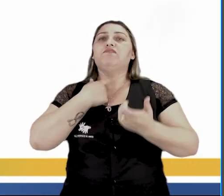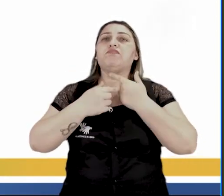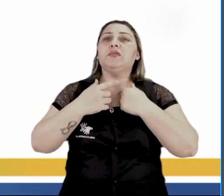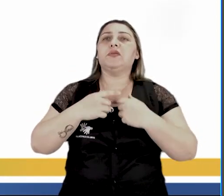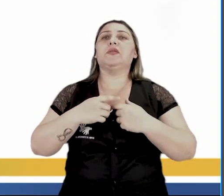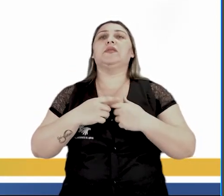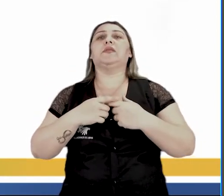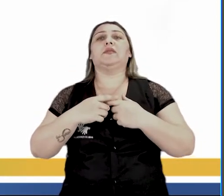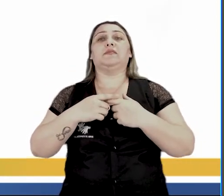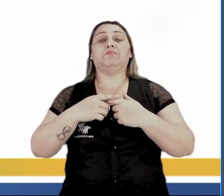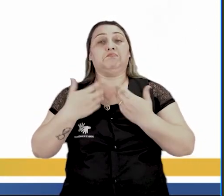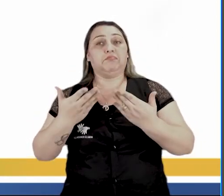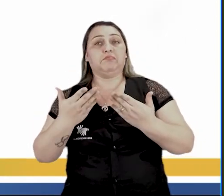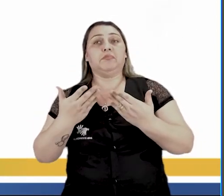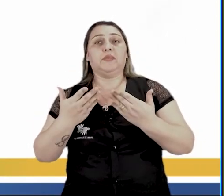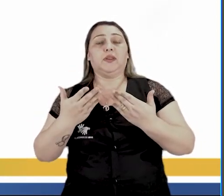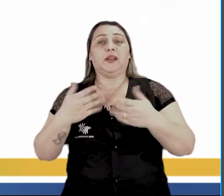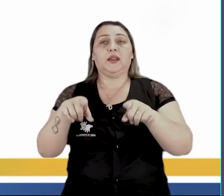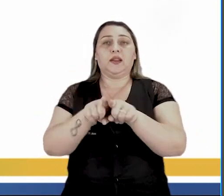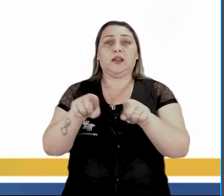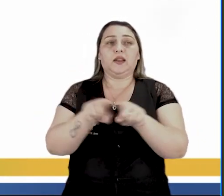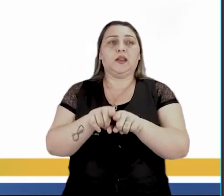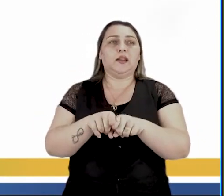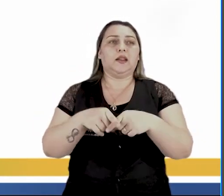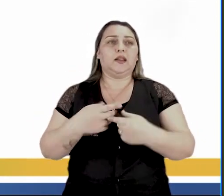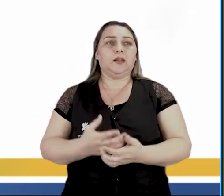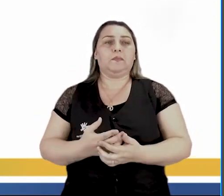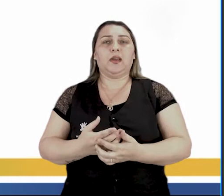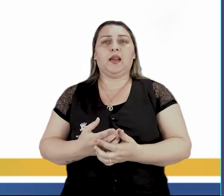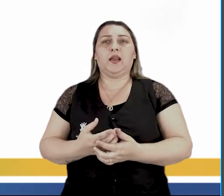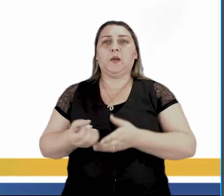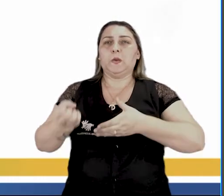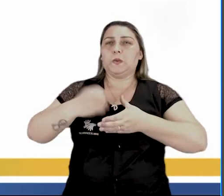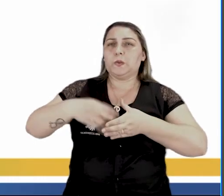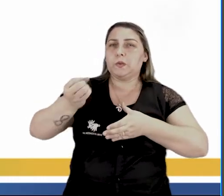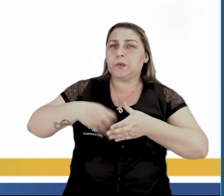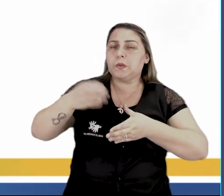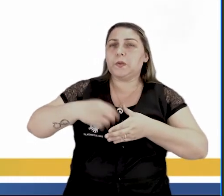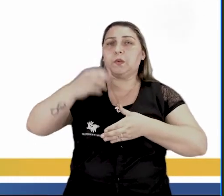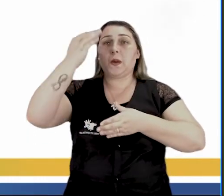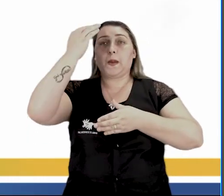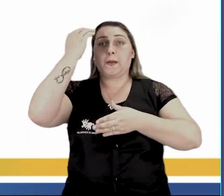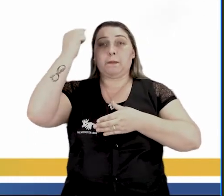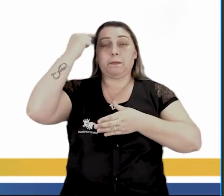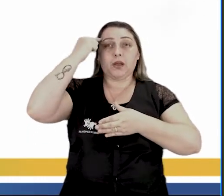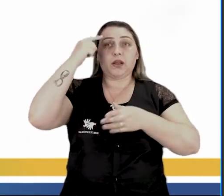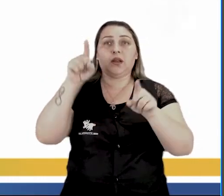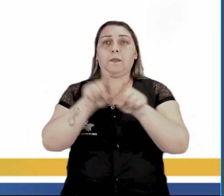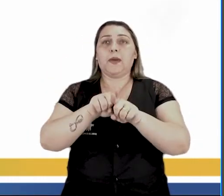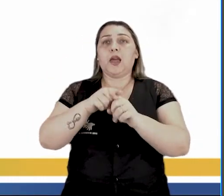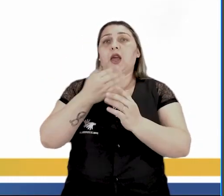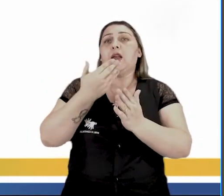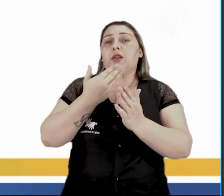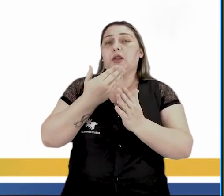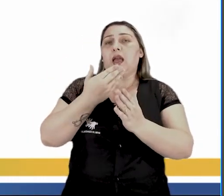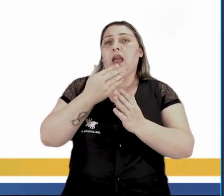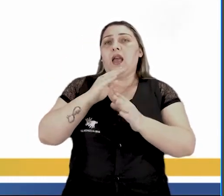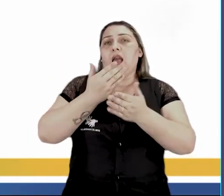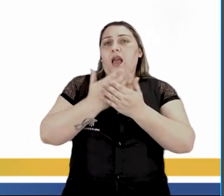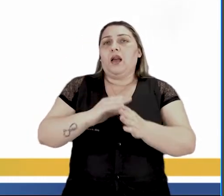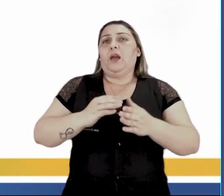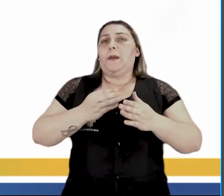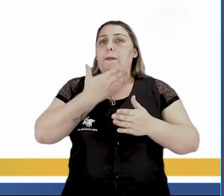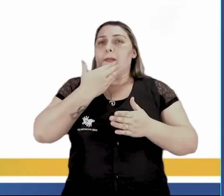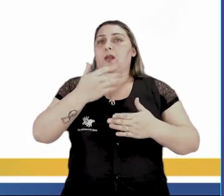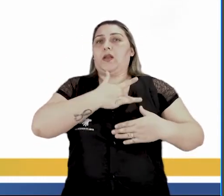previne a estafa, né, que é o que nós chamamos de esgotamento mental, né, reduz o estresse, promove